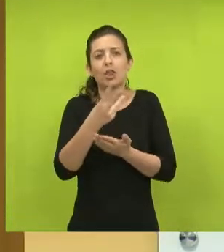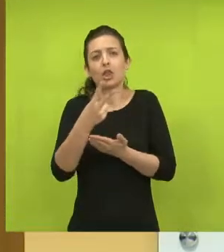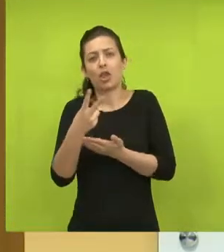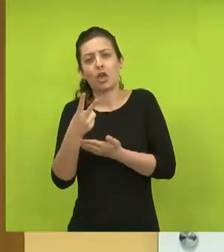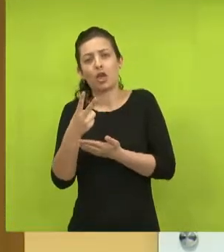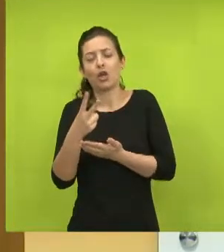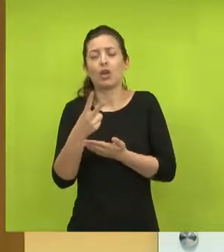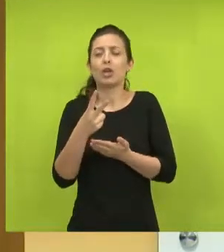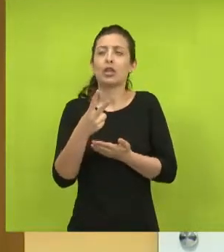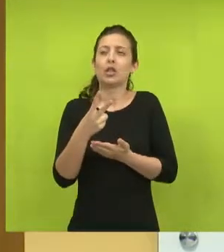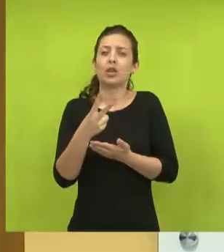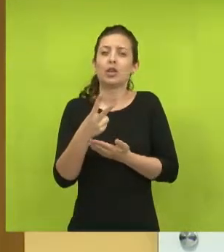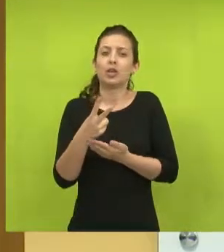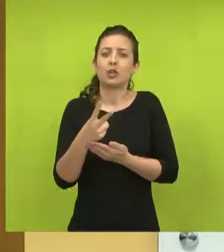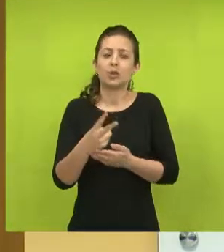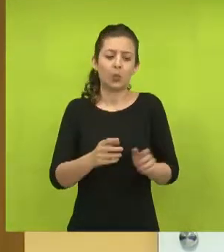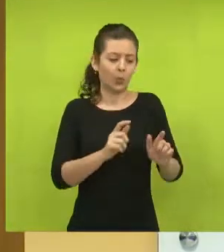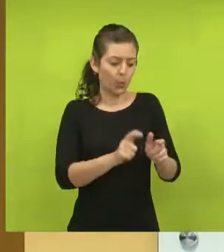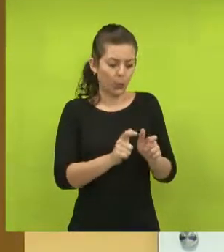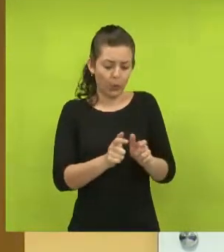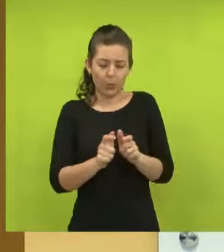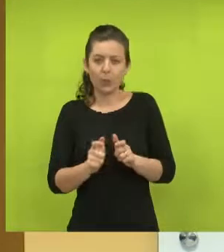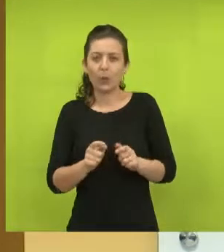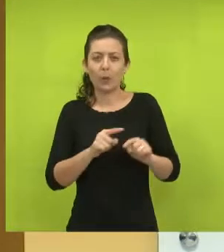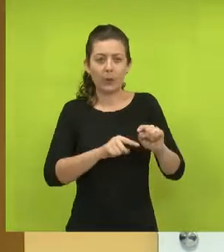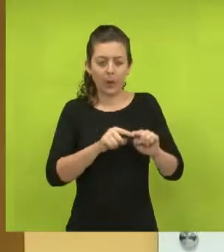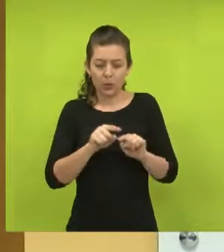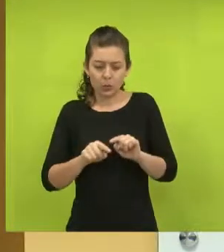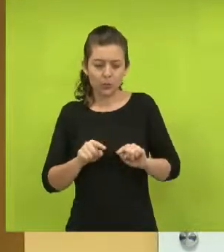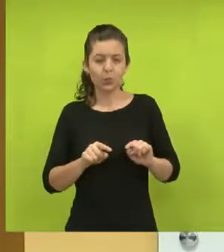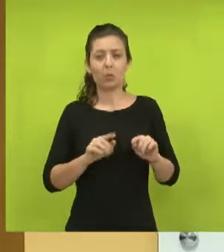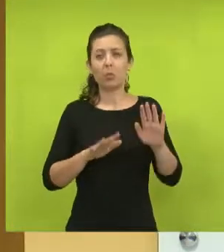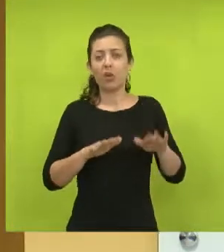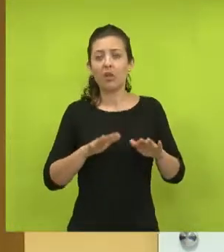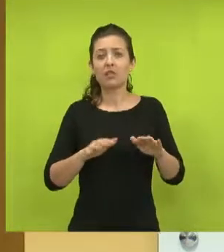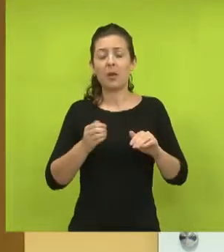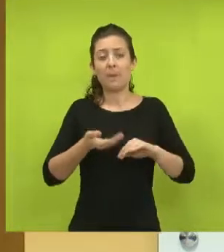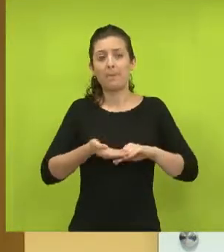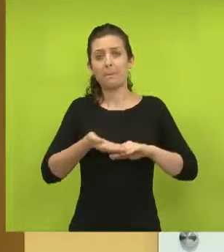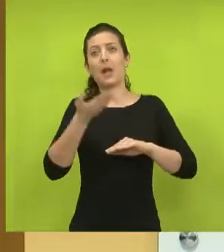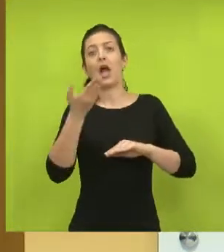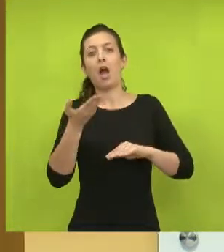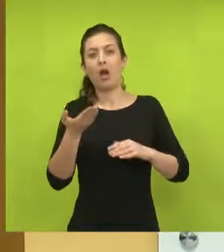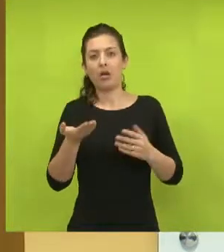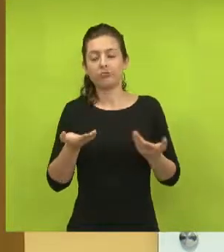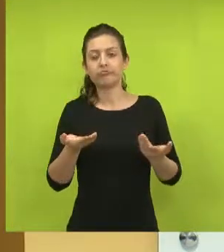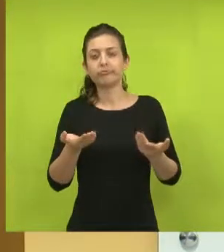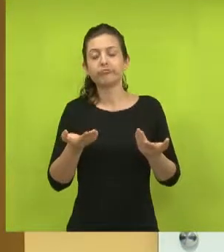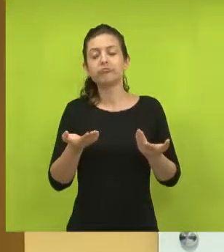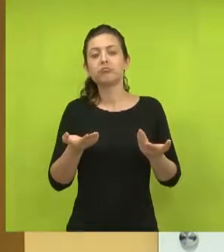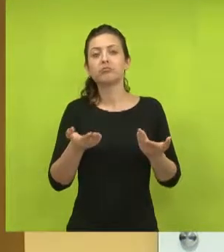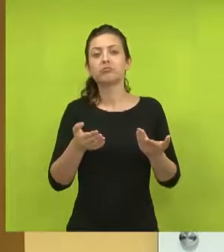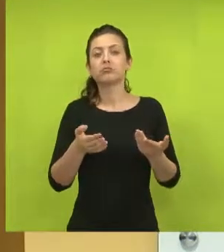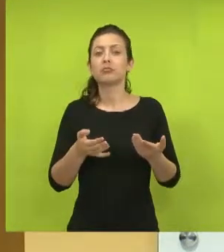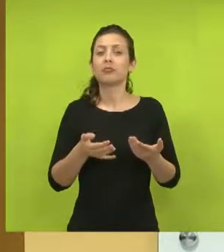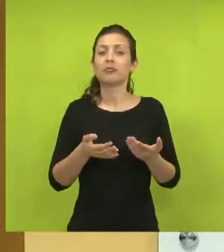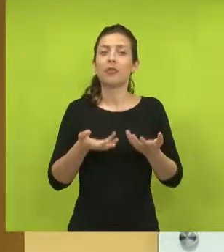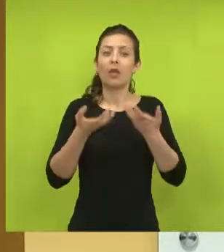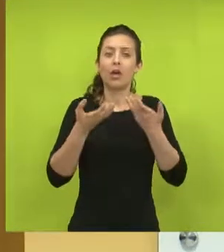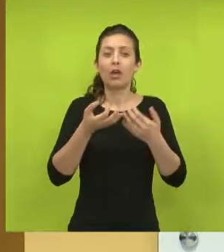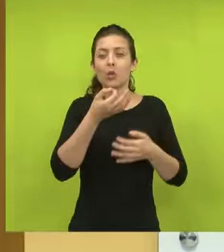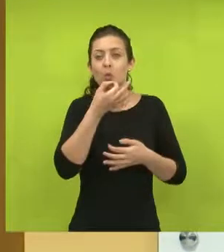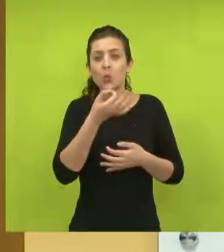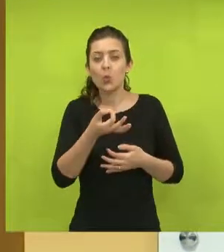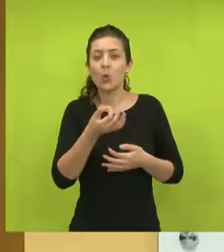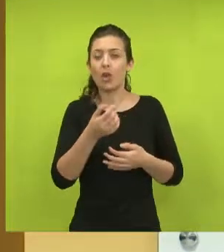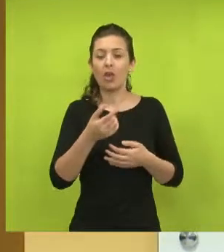32 itens da cesta, que poderia sair num preço mais alto que isso. Então, a gente quis